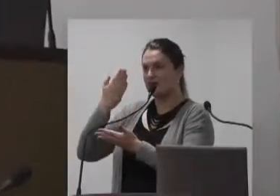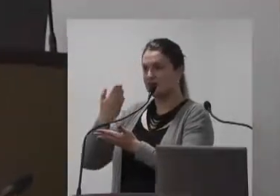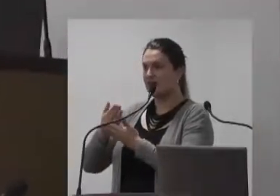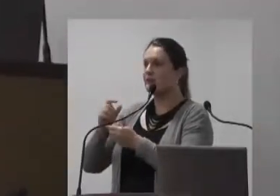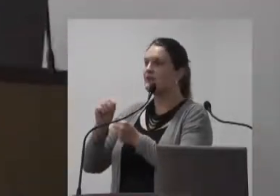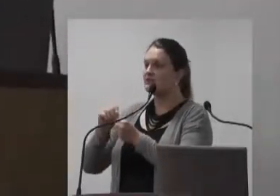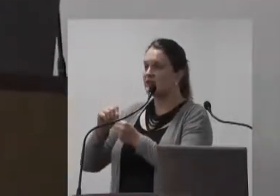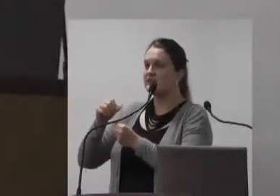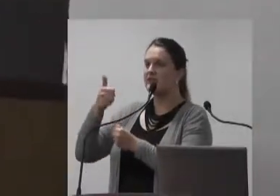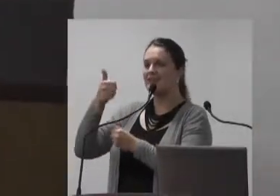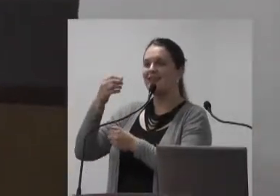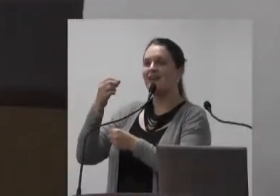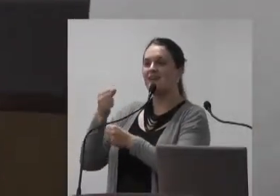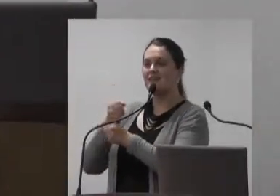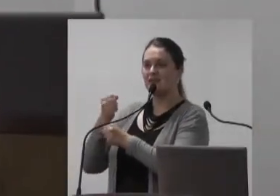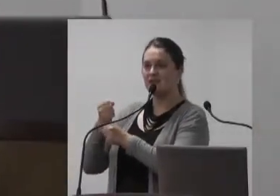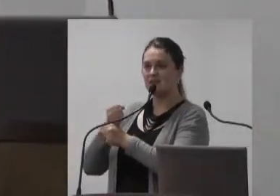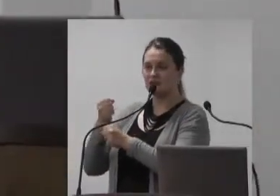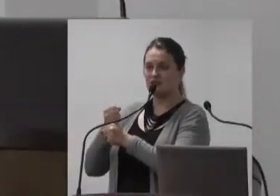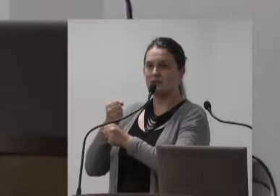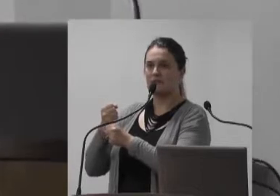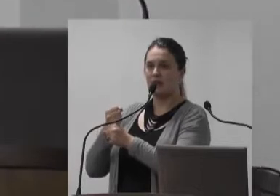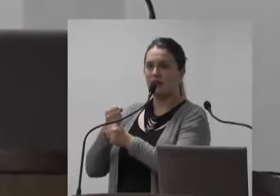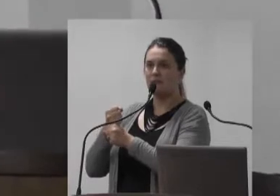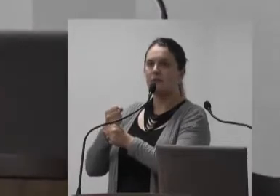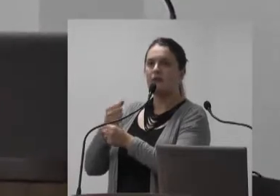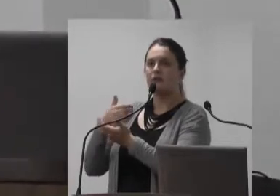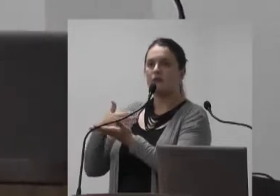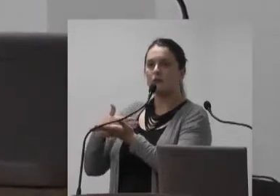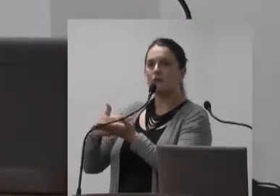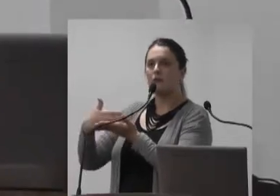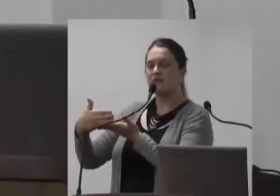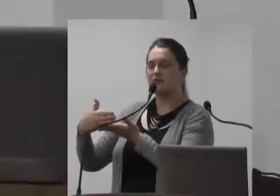não acreditei, mas já vai fazer 10 anos.